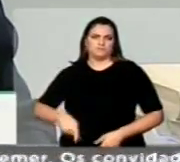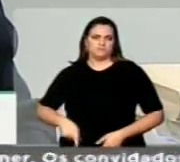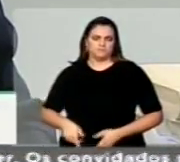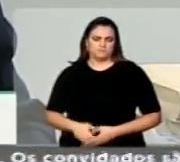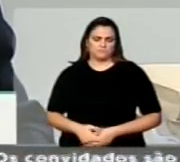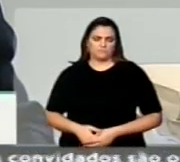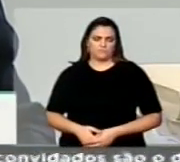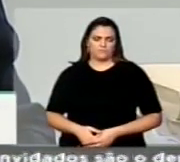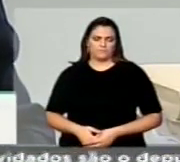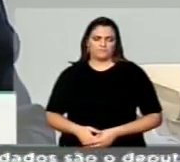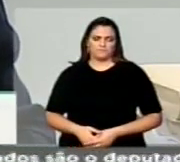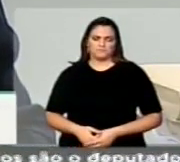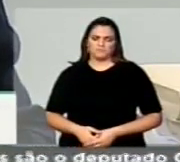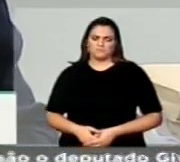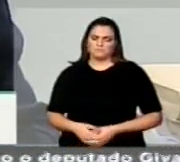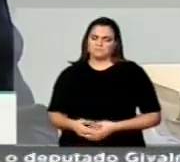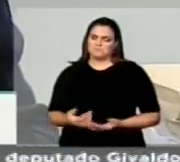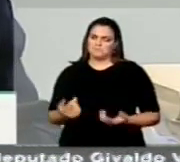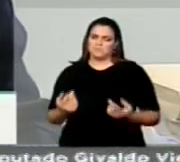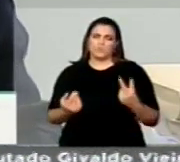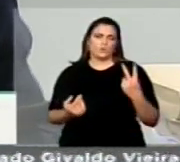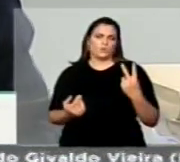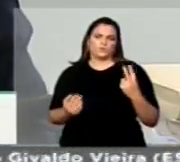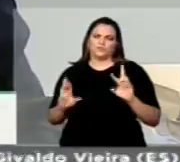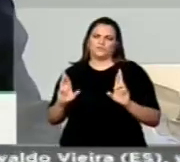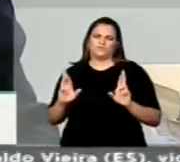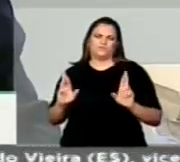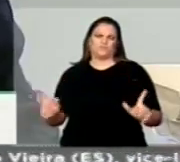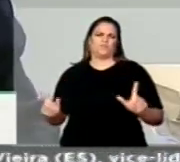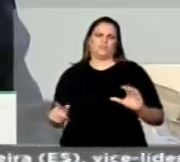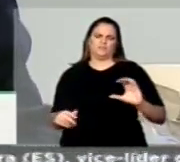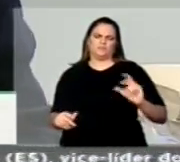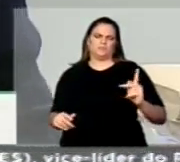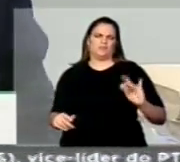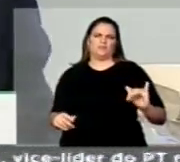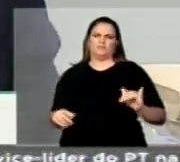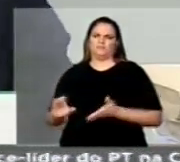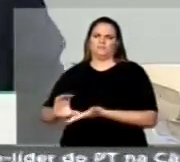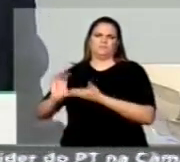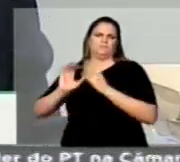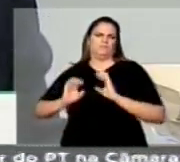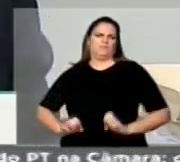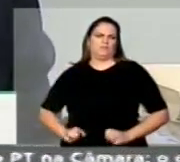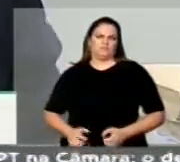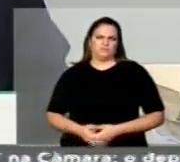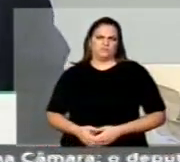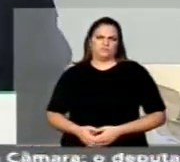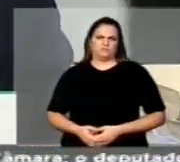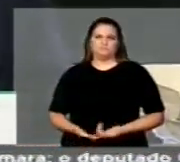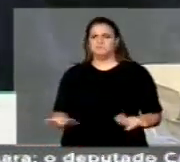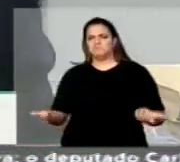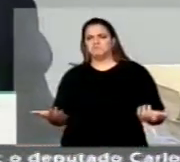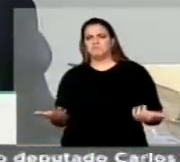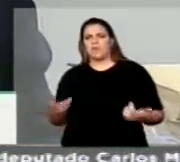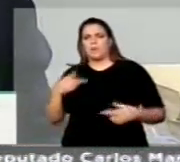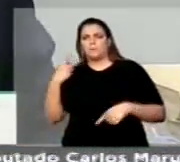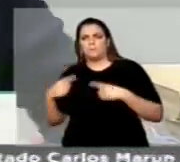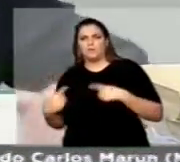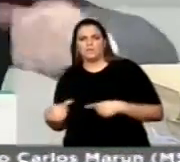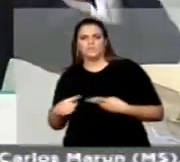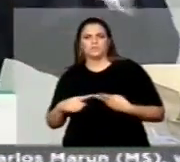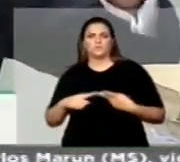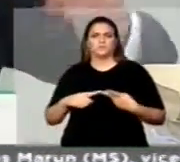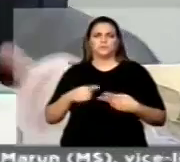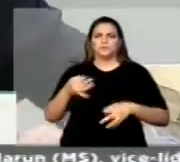mandato. Então, são duas coisas e duas formas completamente diferentes sobre o aspecto jurídico e até político.